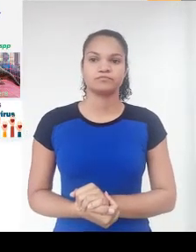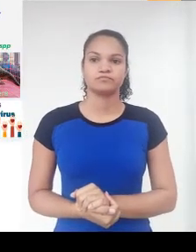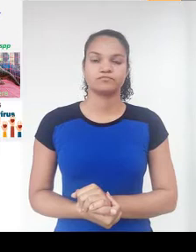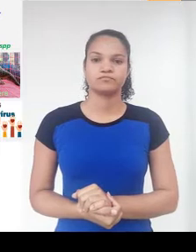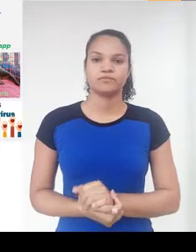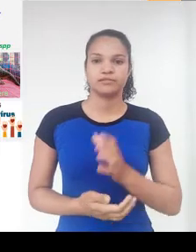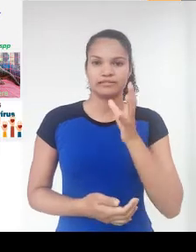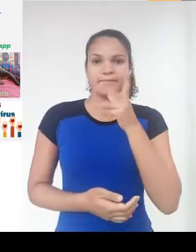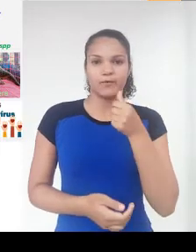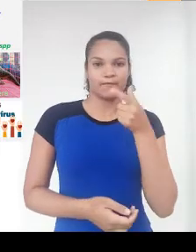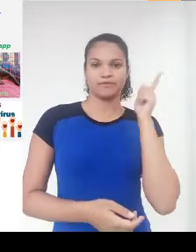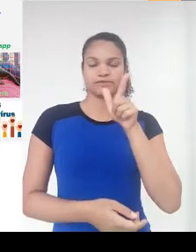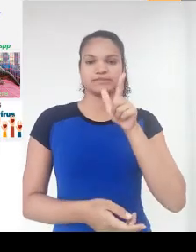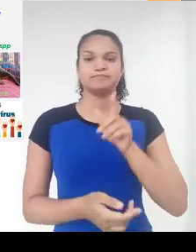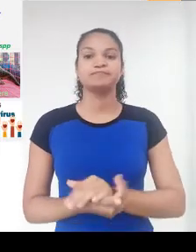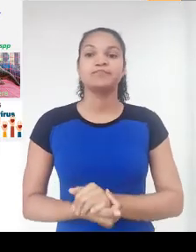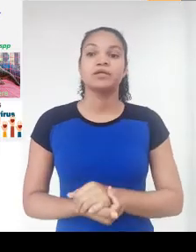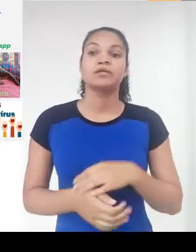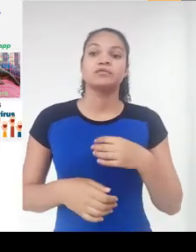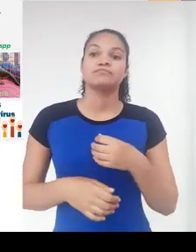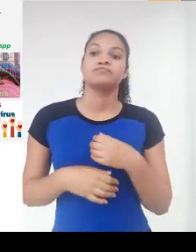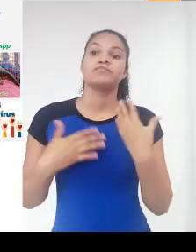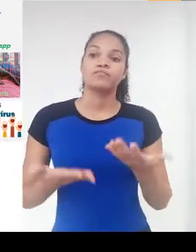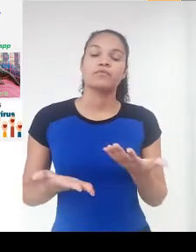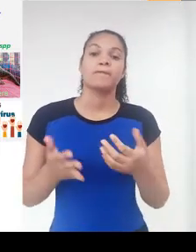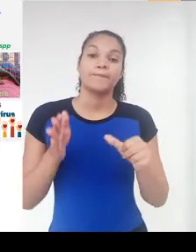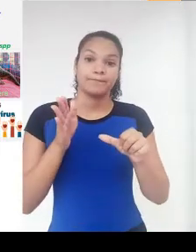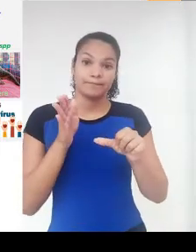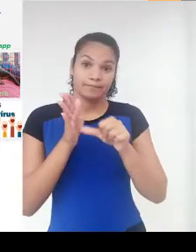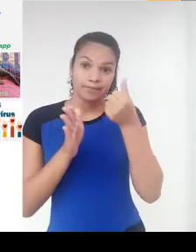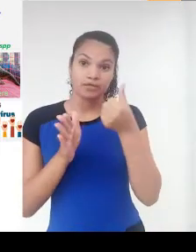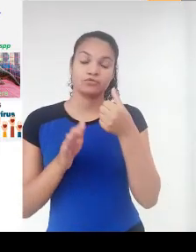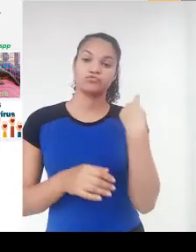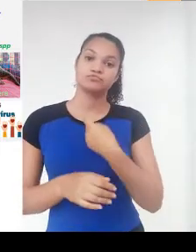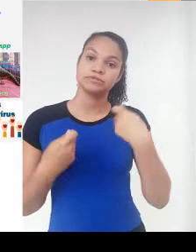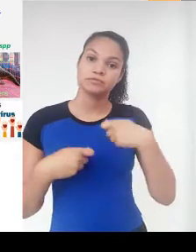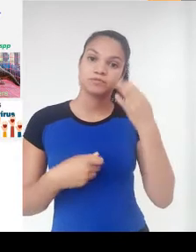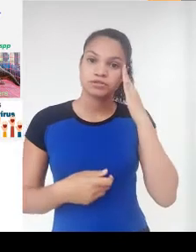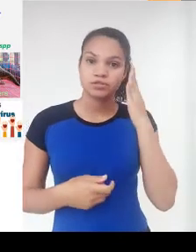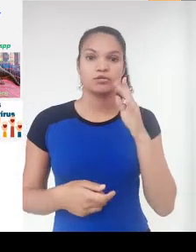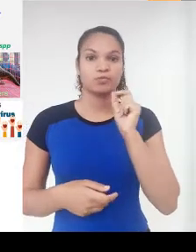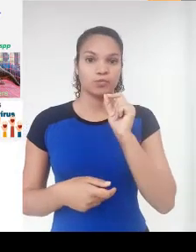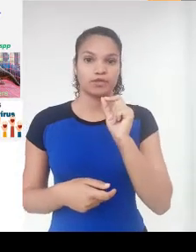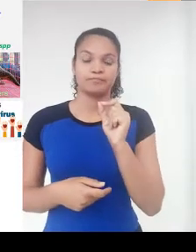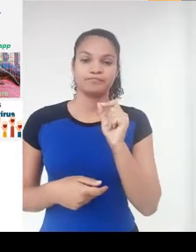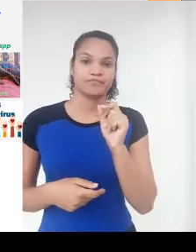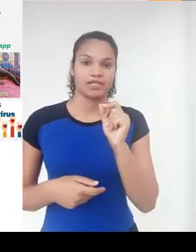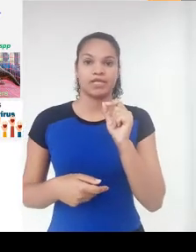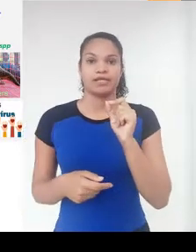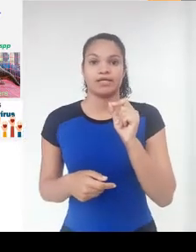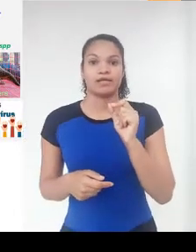Pronto, demorou um pouquinho, mas foi. Bom, em primeiro lugar, a gente tem que entender que uma probabilidade, isso não